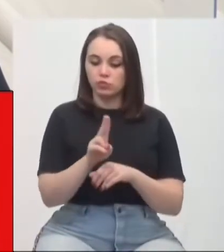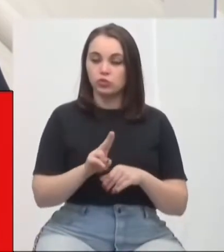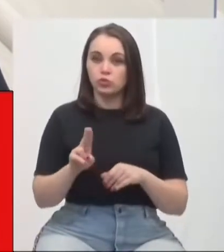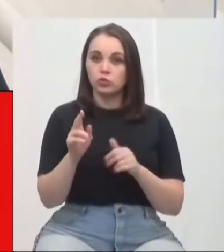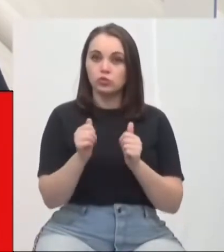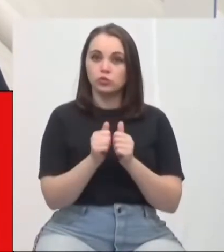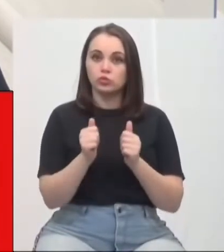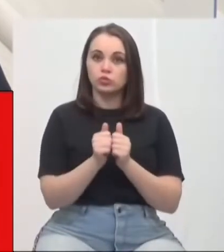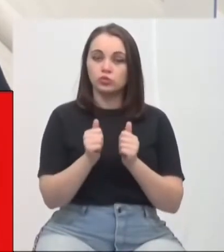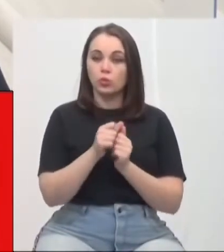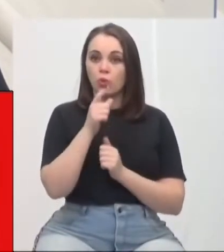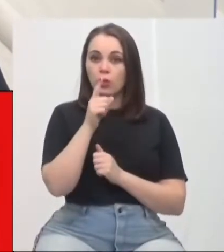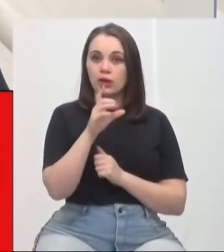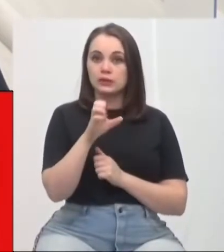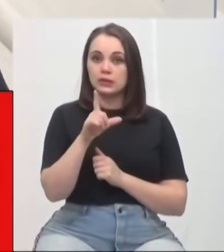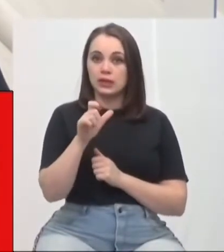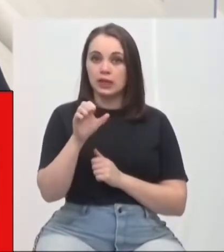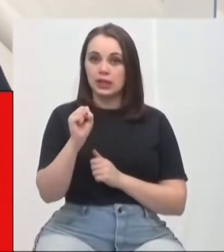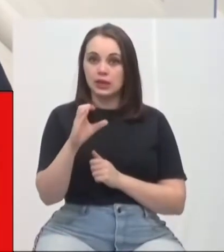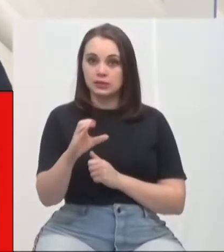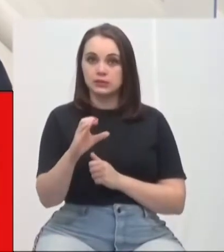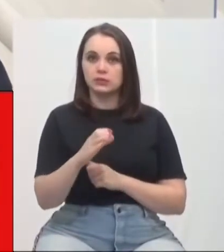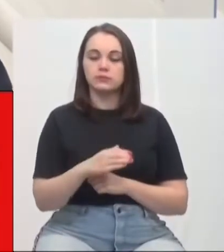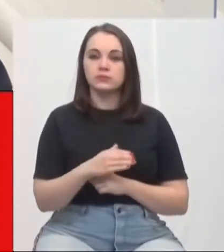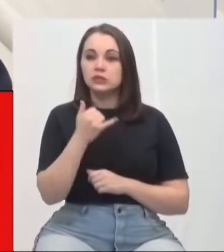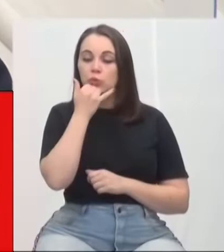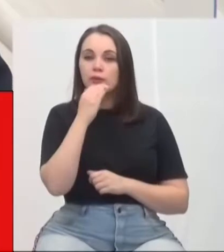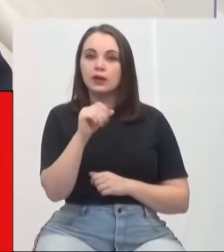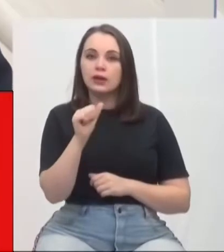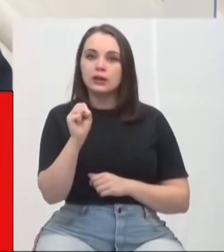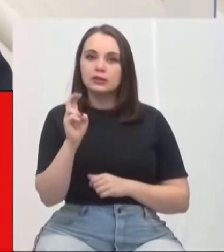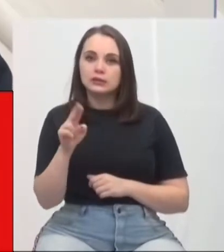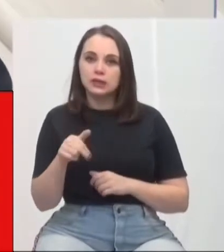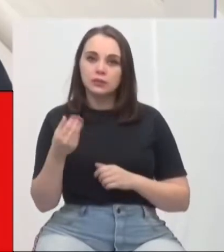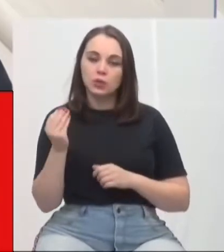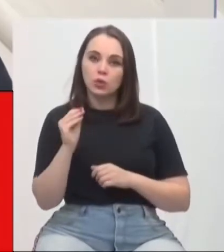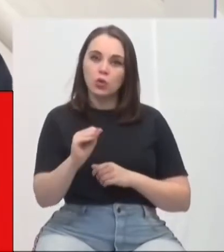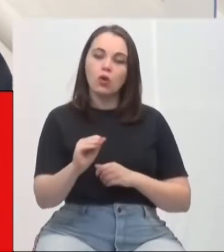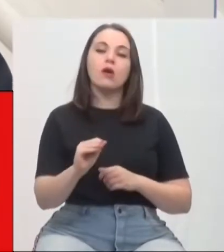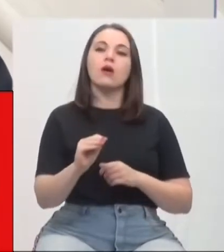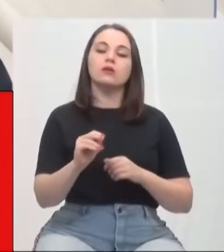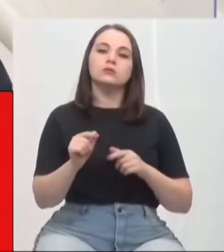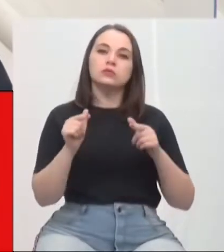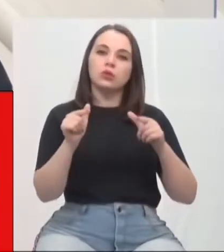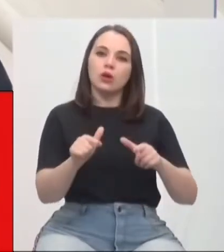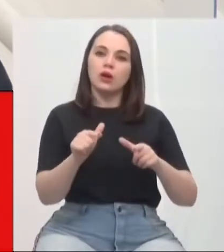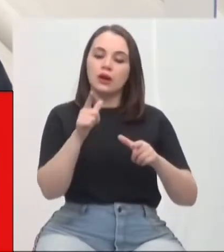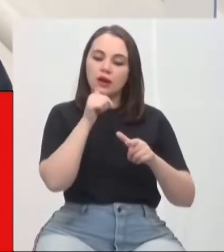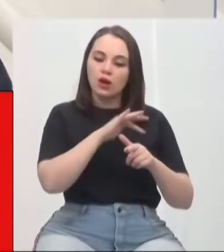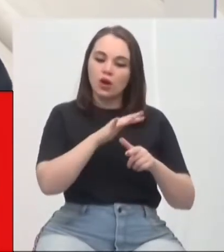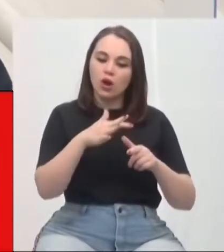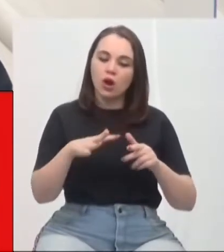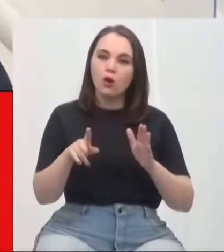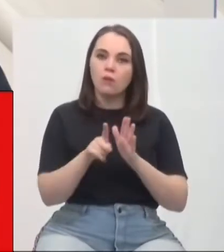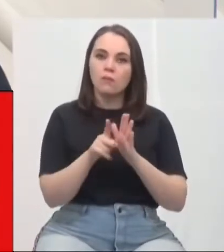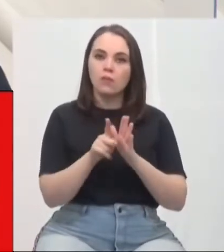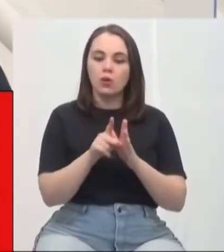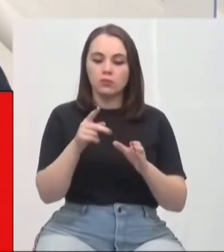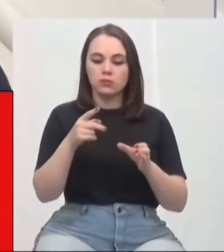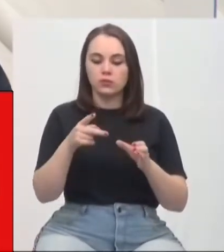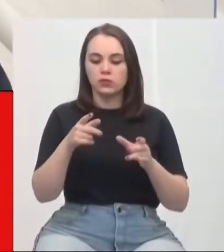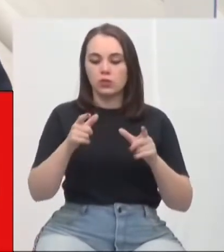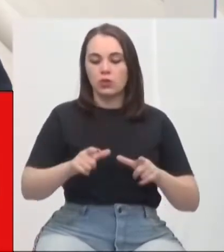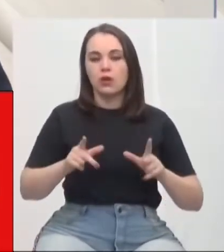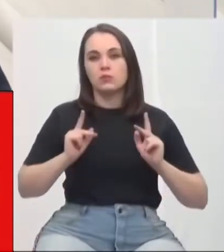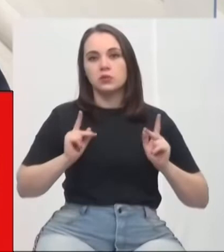Companhia Catarinense de Águas e Saneamento Casam para a instalação de estação elevatória em uma área de propriedade do município. A